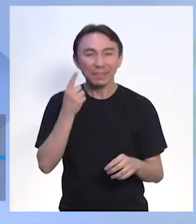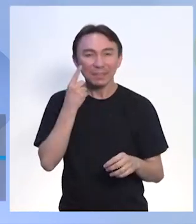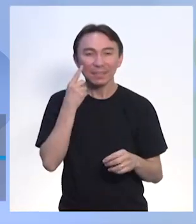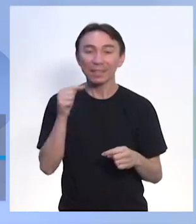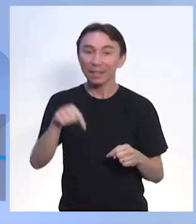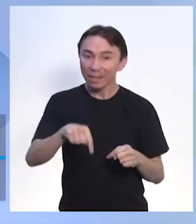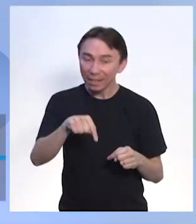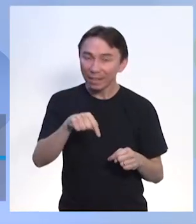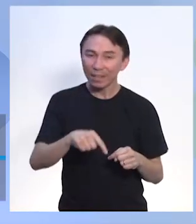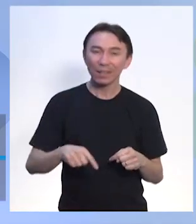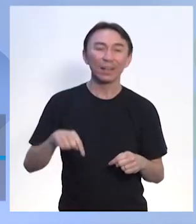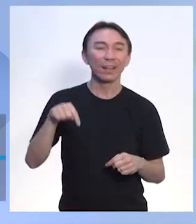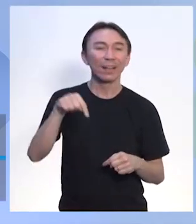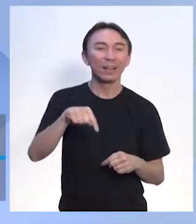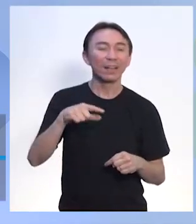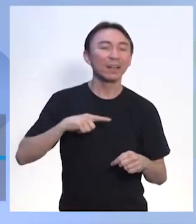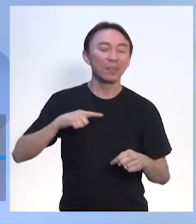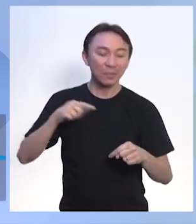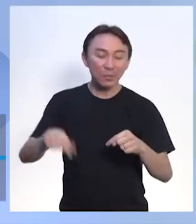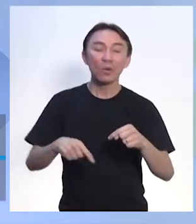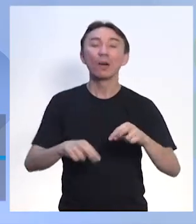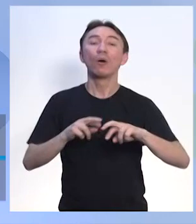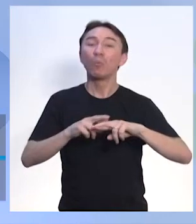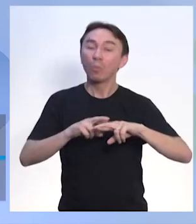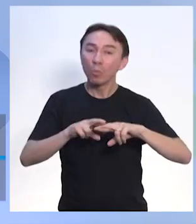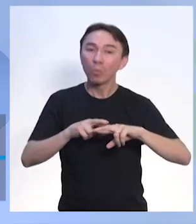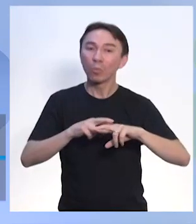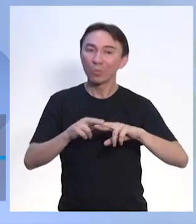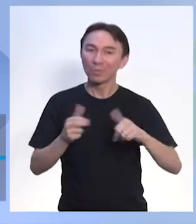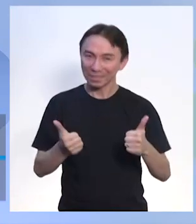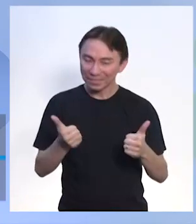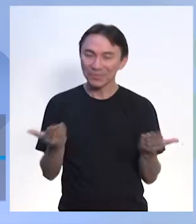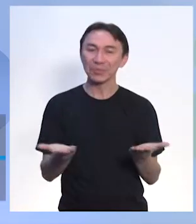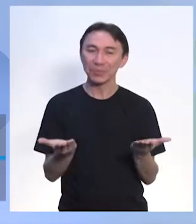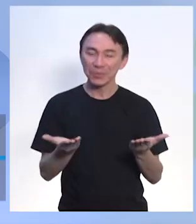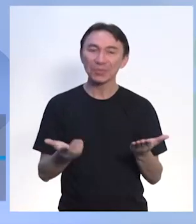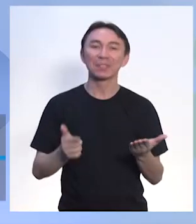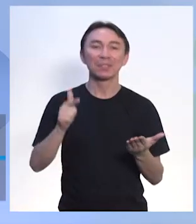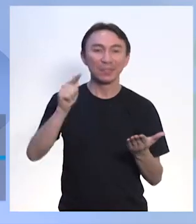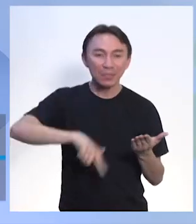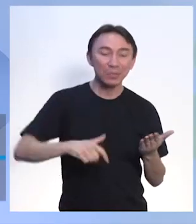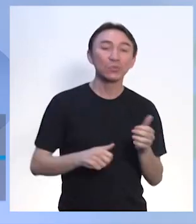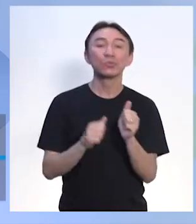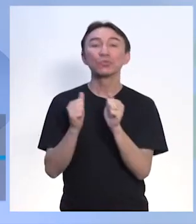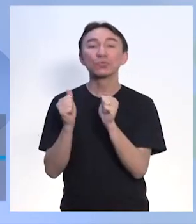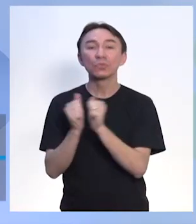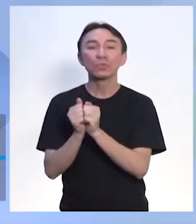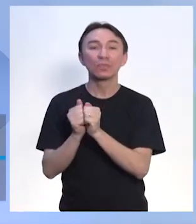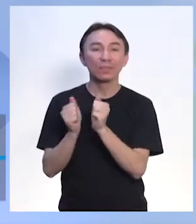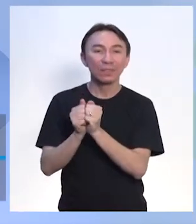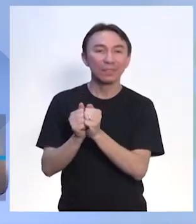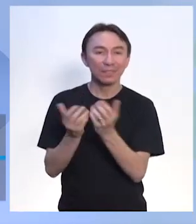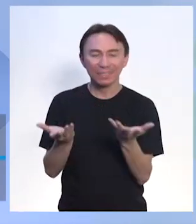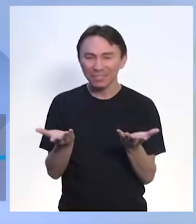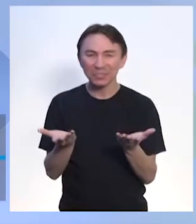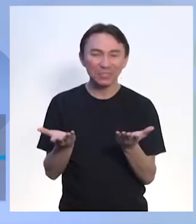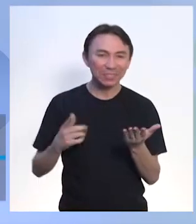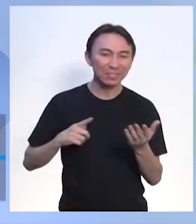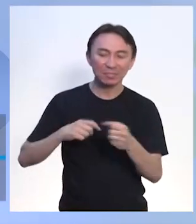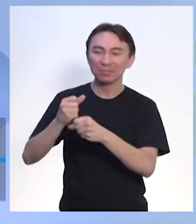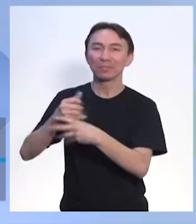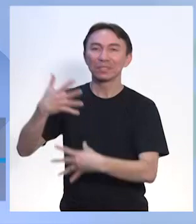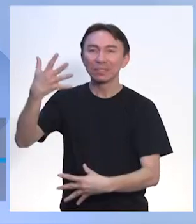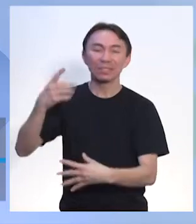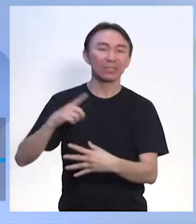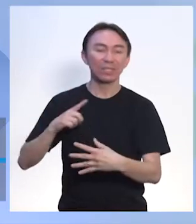lembrando aquela parte da recuperação e aprofundamento aí. Hoje, para acompanhar vocês, um pouquinho diferente o chat, nós vamos